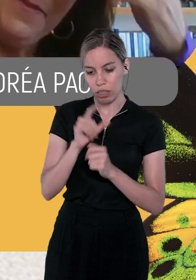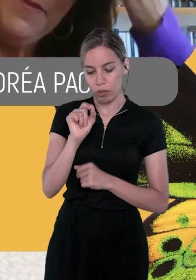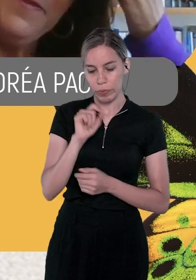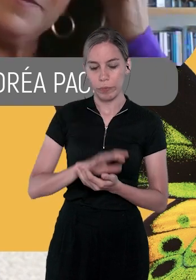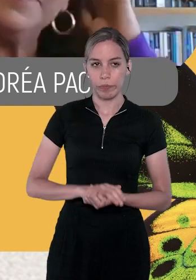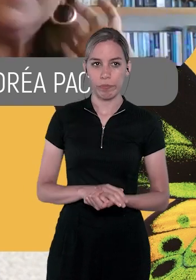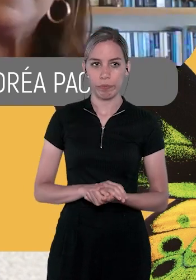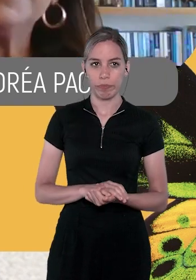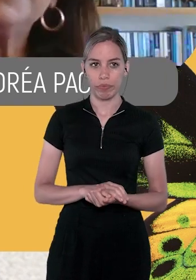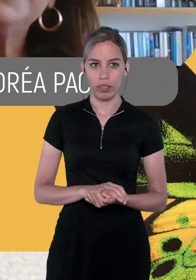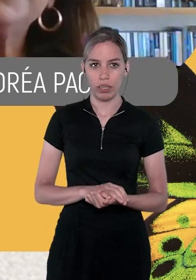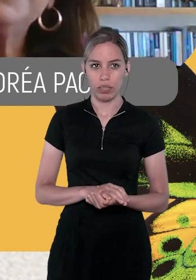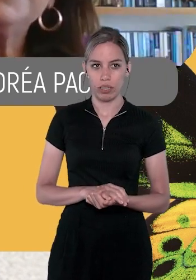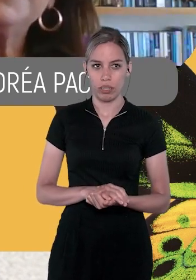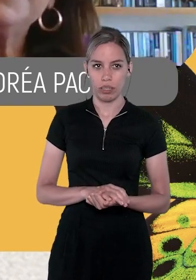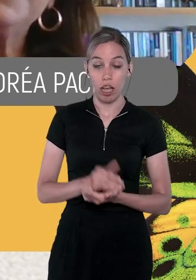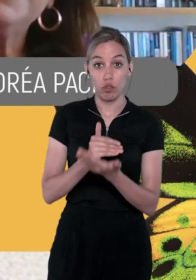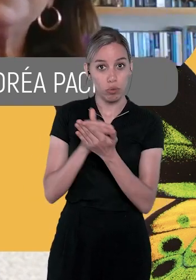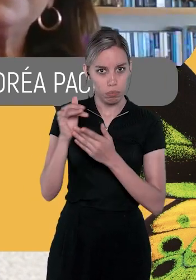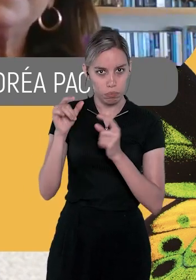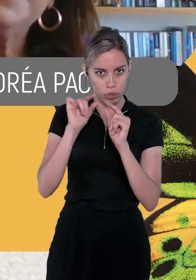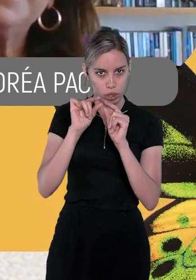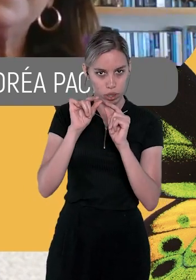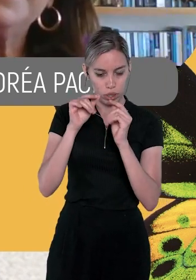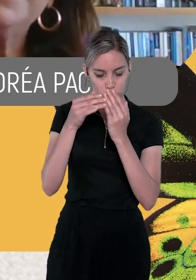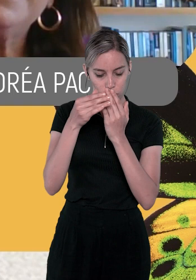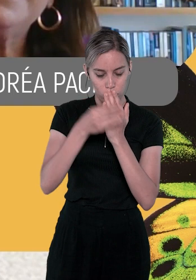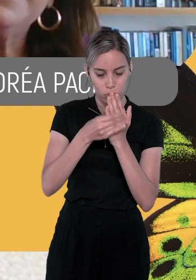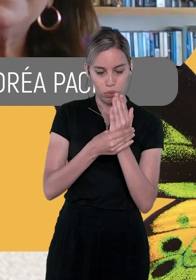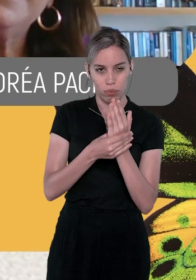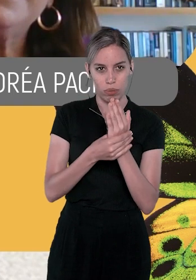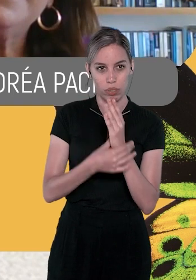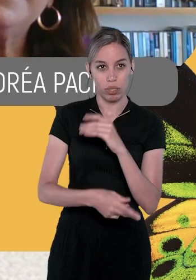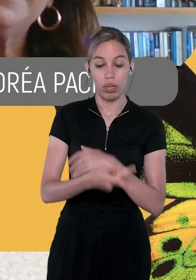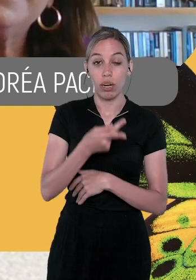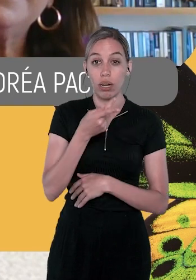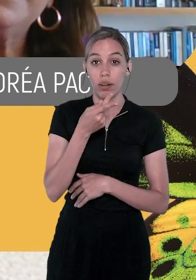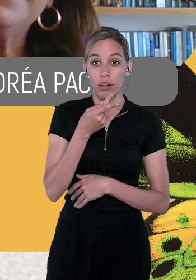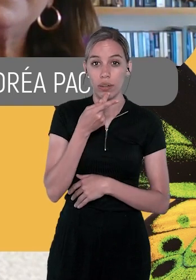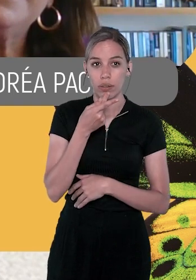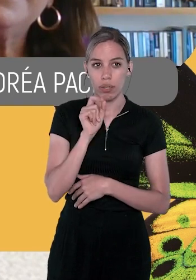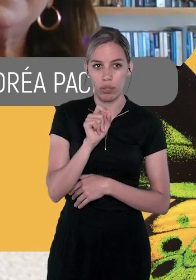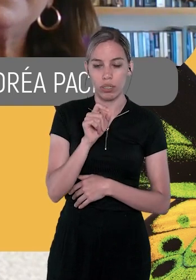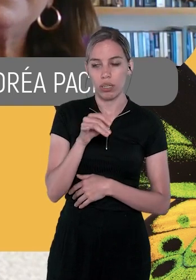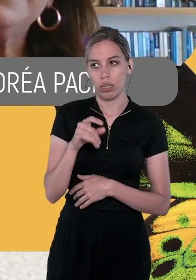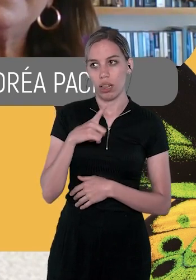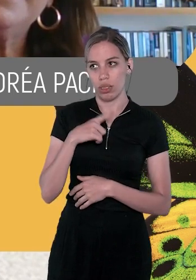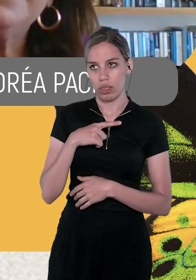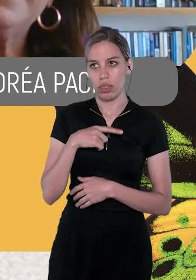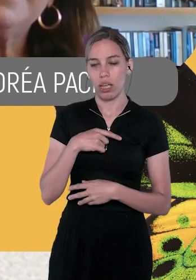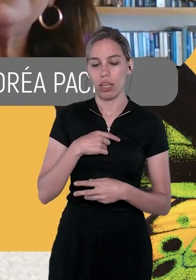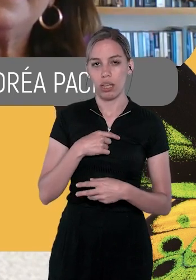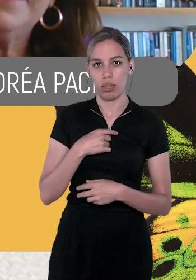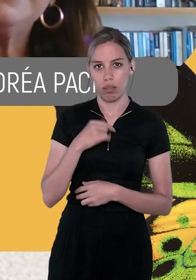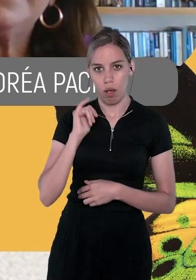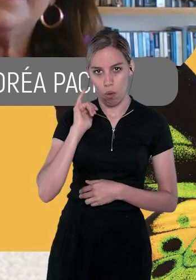é do comecinho do livro, né? Que é exatamente na estrutura do livro, que tem? Tem um narrador